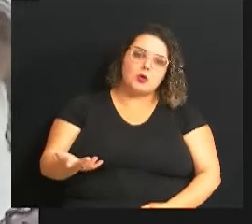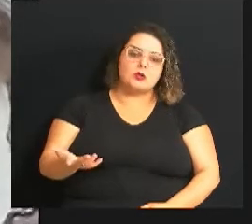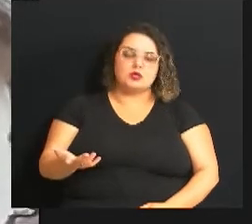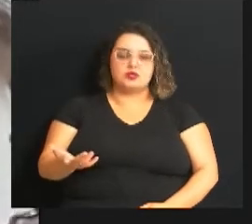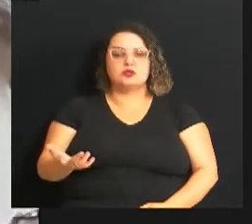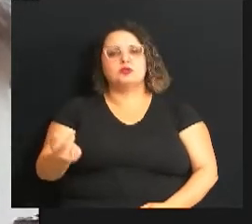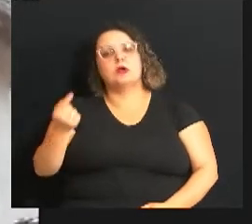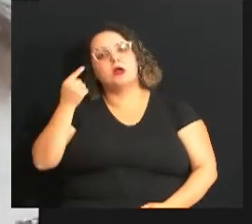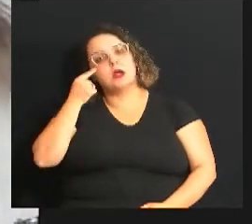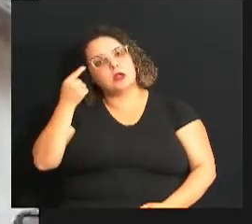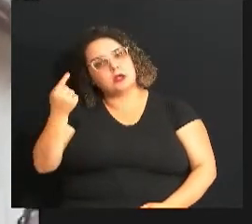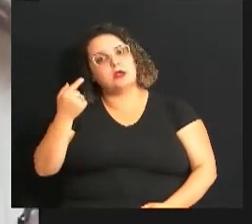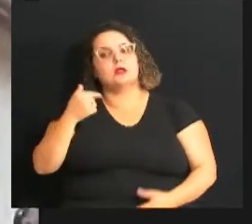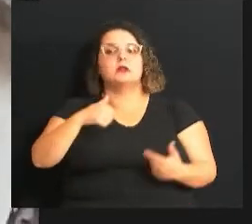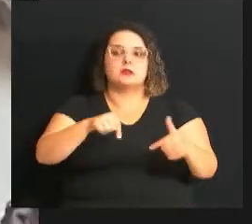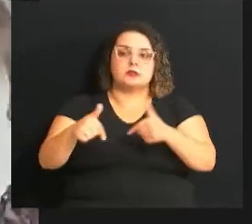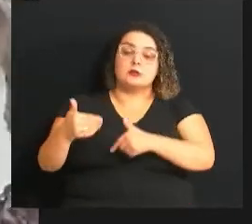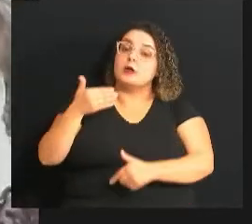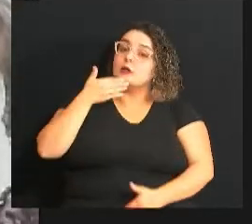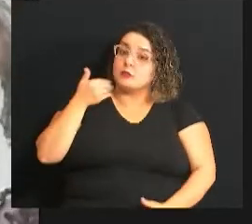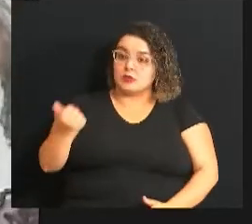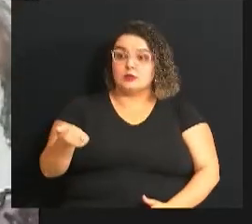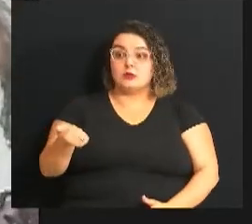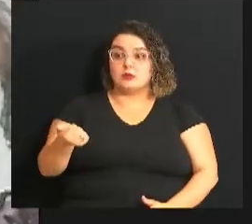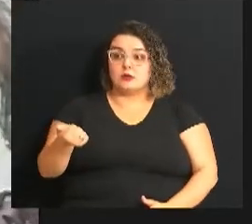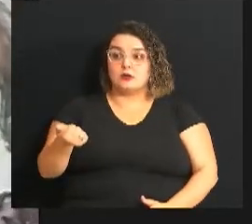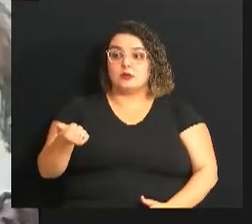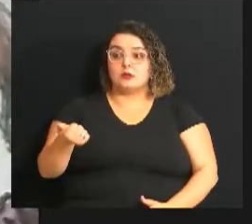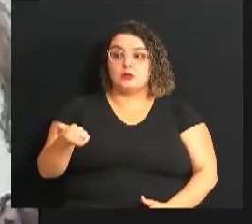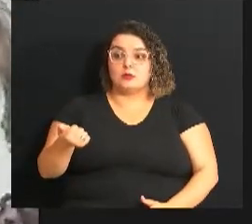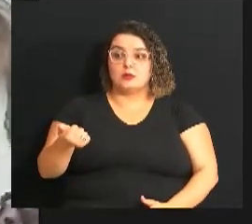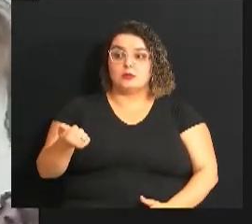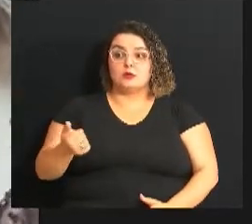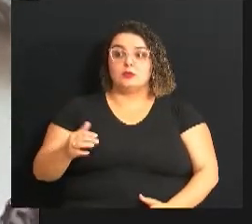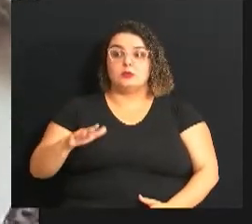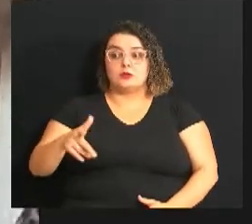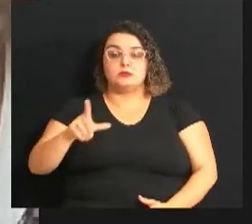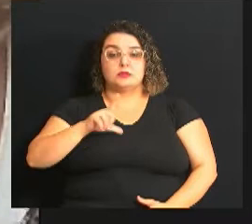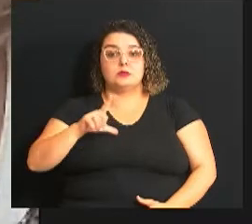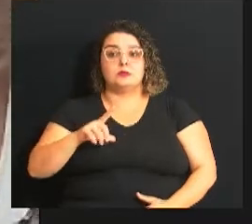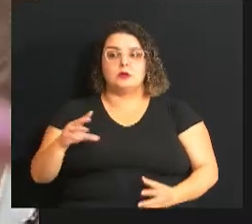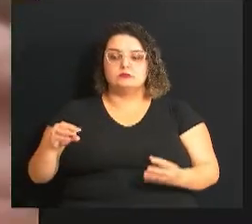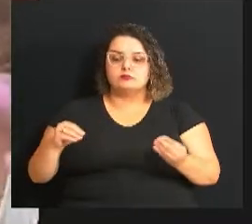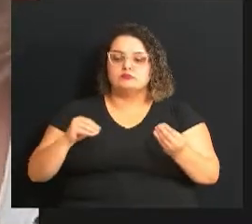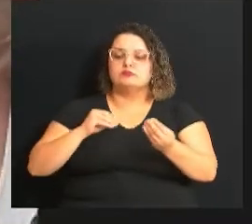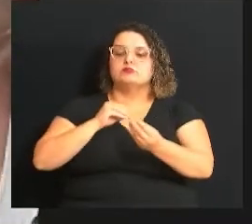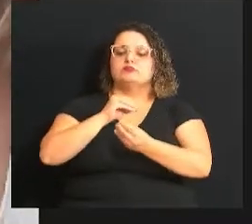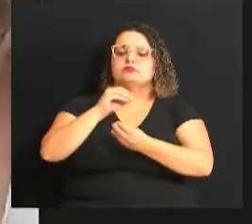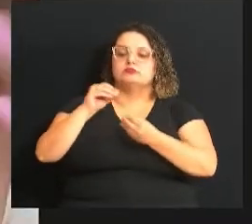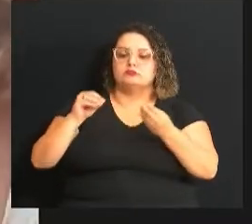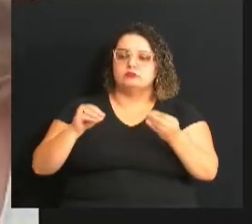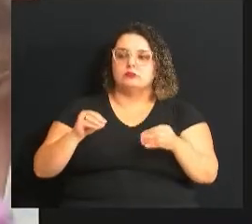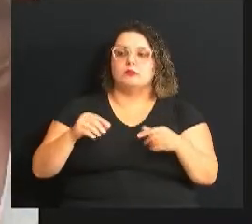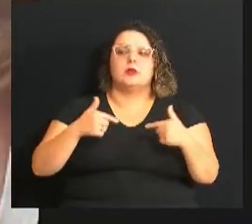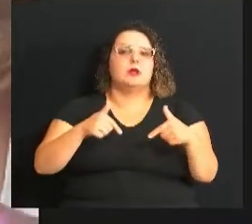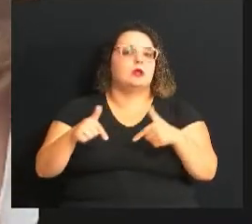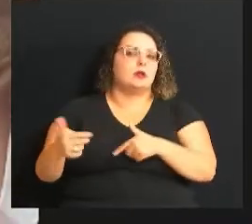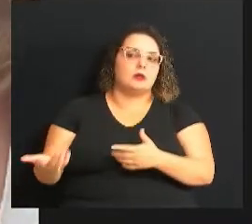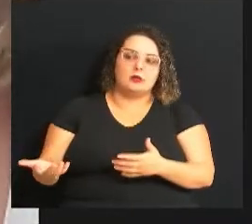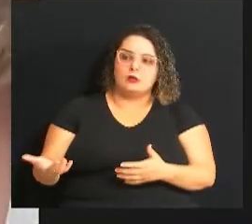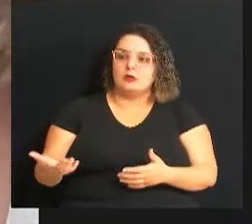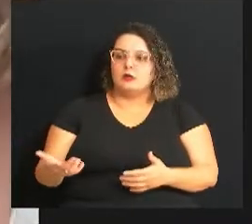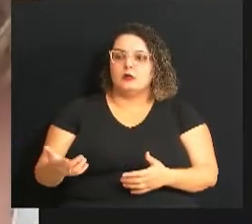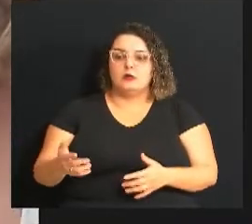esse trabalho melhore, porque quando há um envolvimento muito mais de ter que trabalhar a tua mente, de estar ali